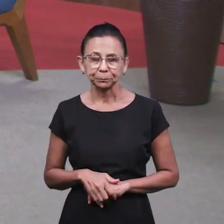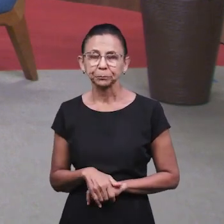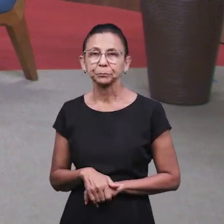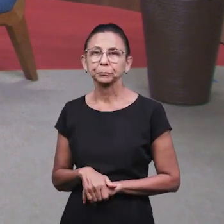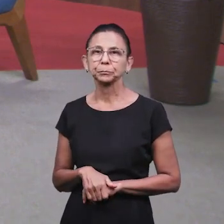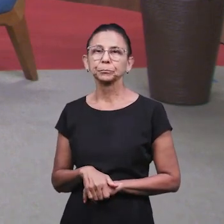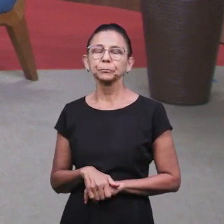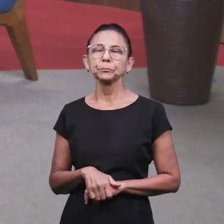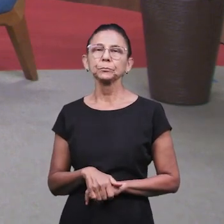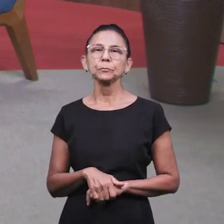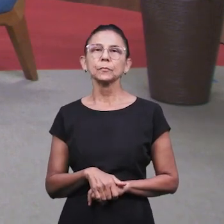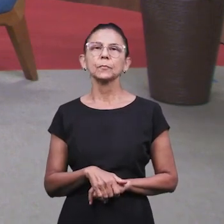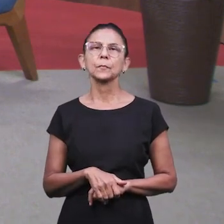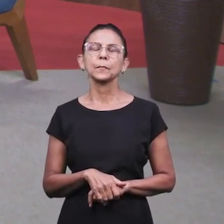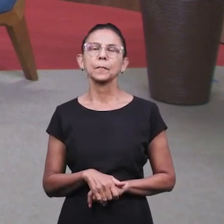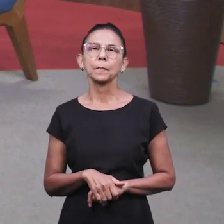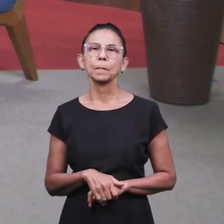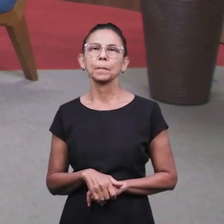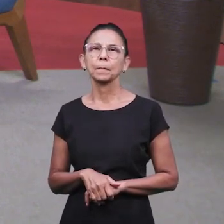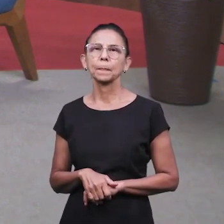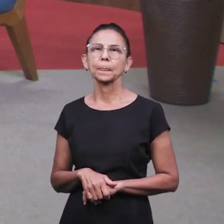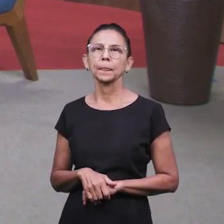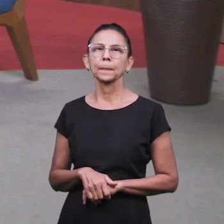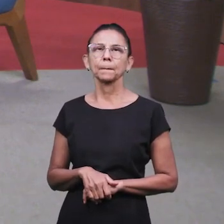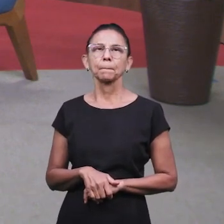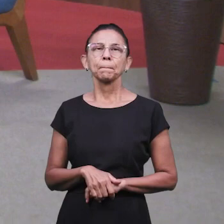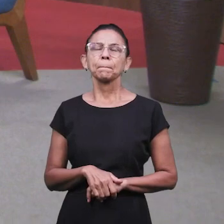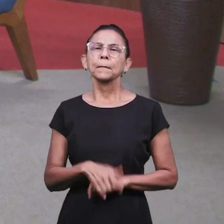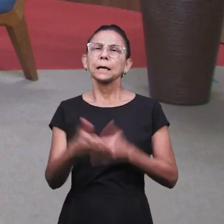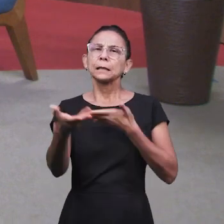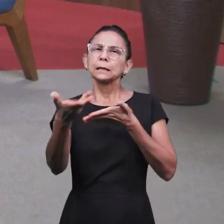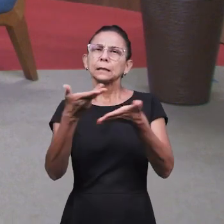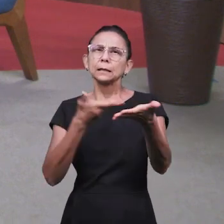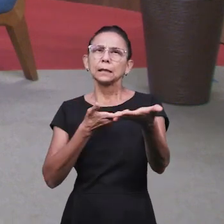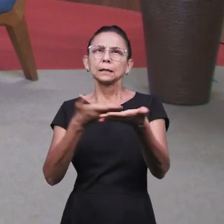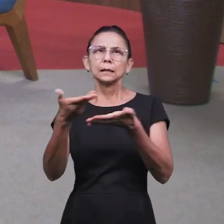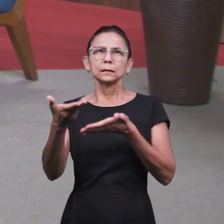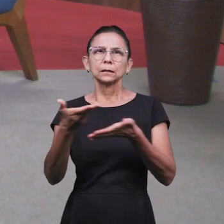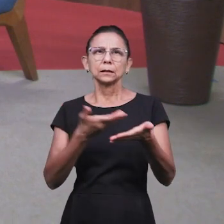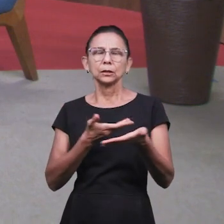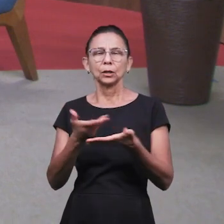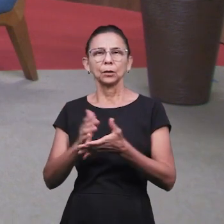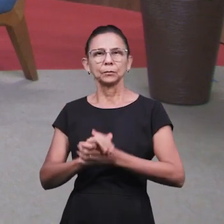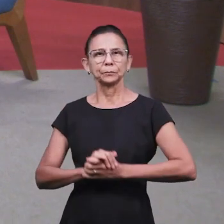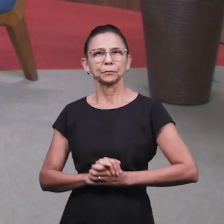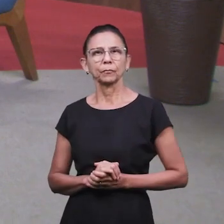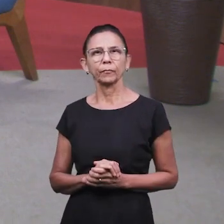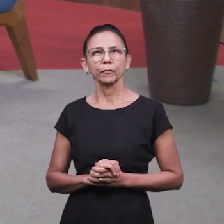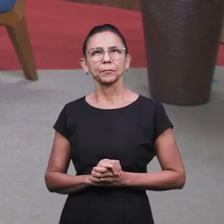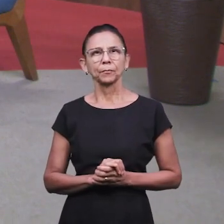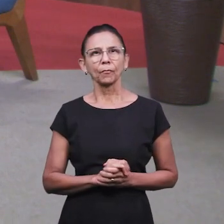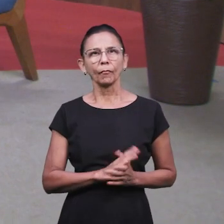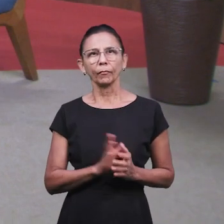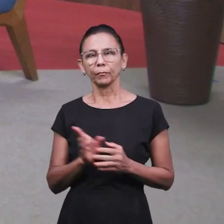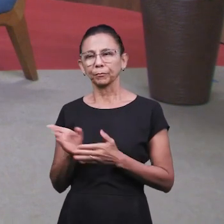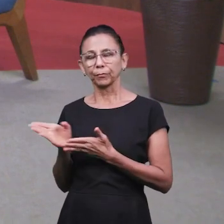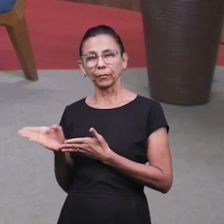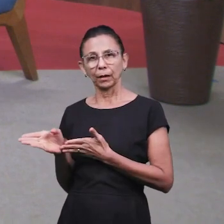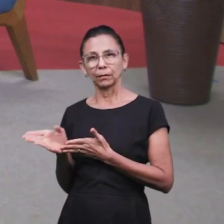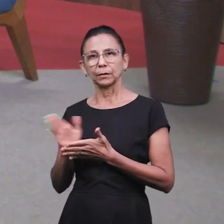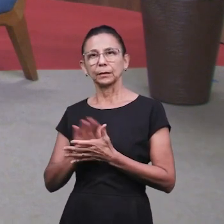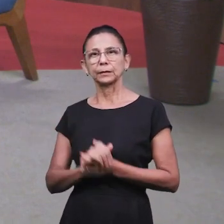no começo do programa. Eu quero pedir a você que você interaja conosco. O chat está aberto aqui e você lá no